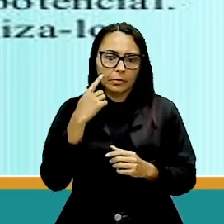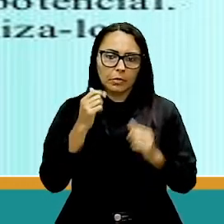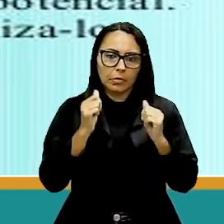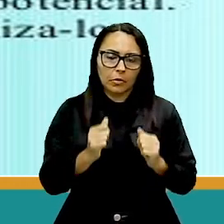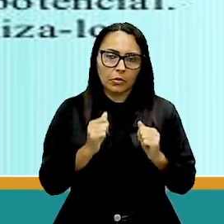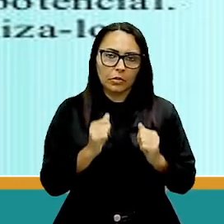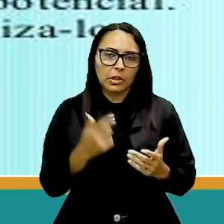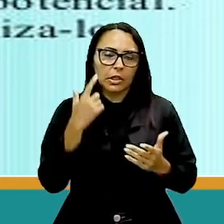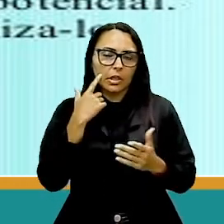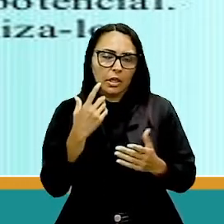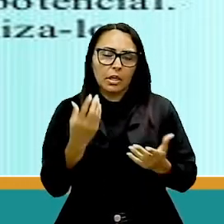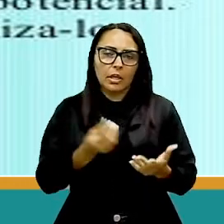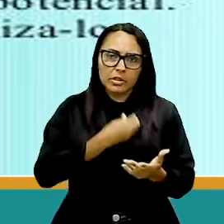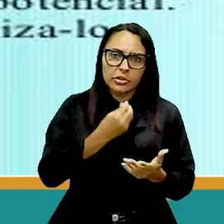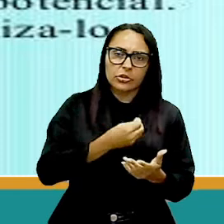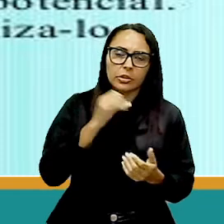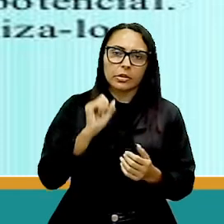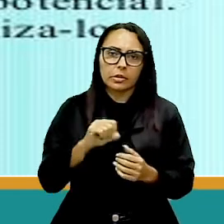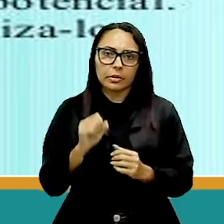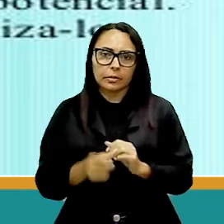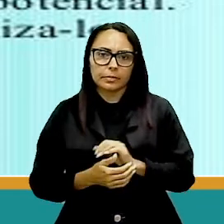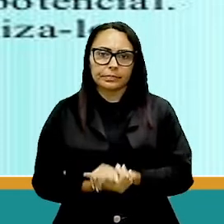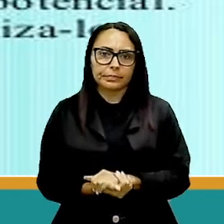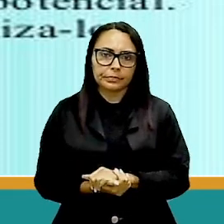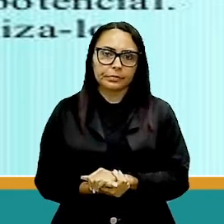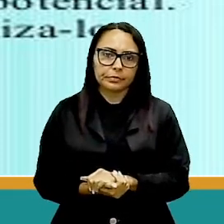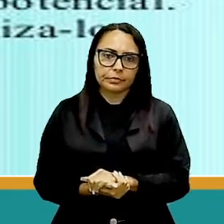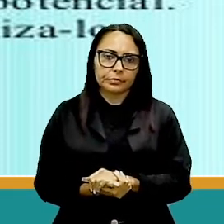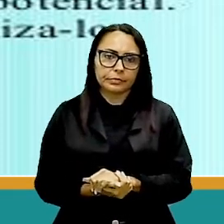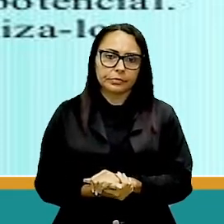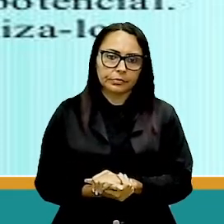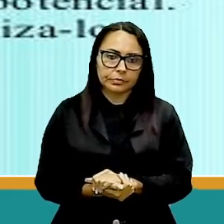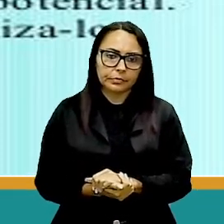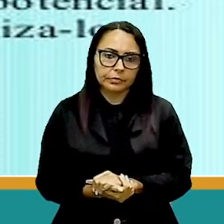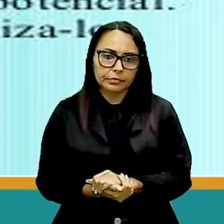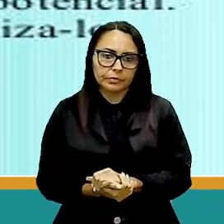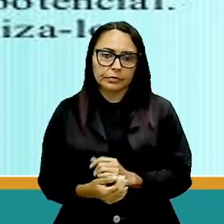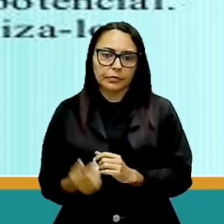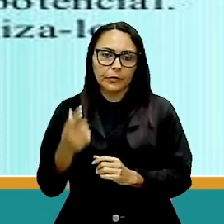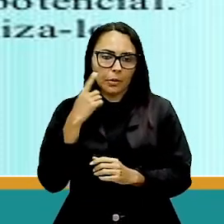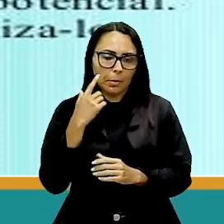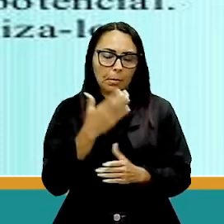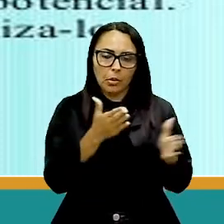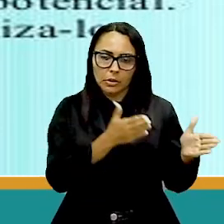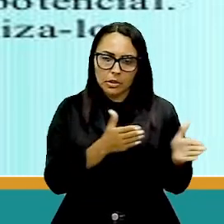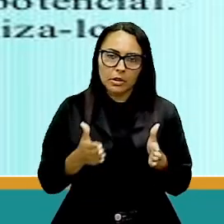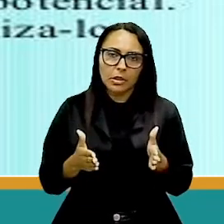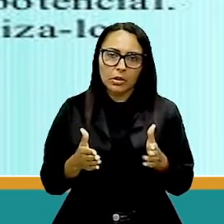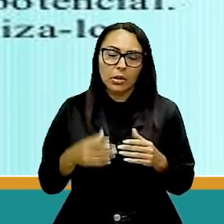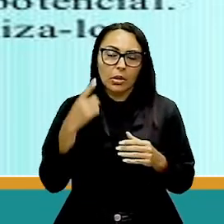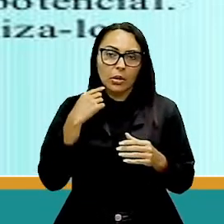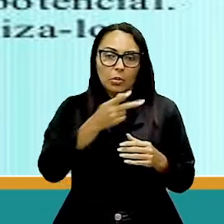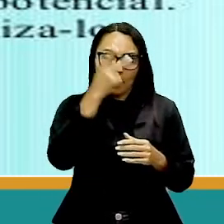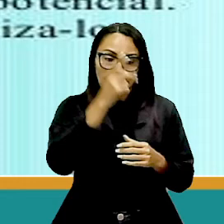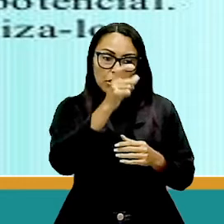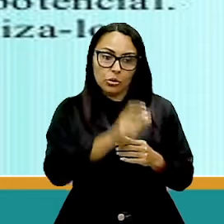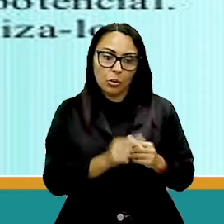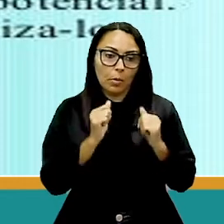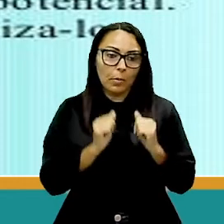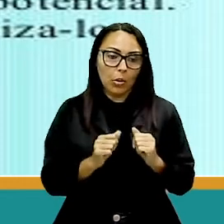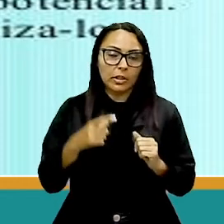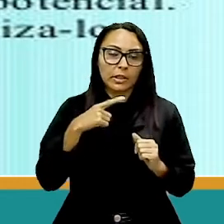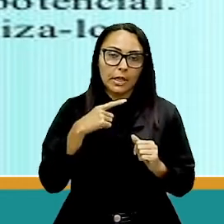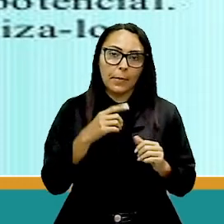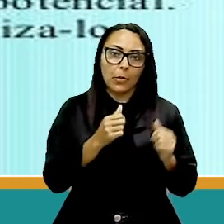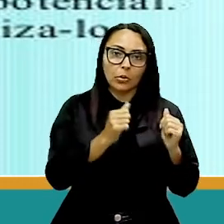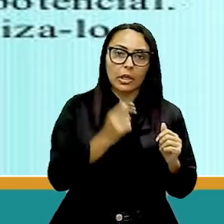ser exercido. Então, ele passa a ser, portanto, uma capacidade ou potencial. Uma pessoa pode ter poder e